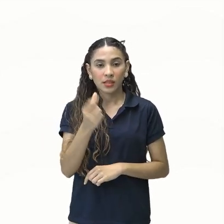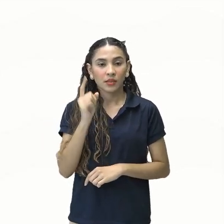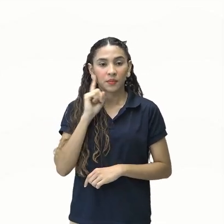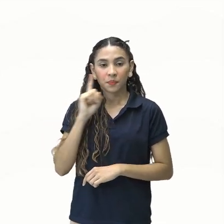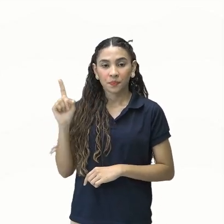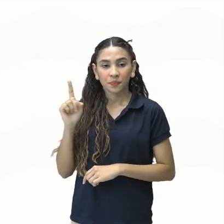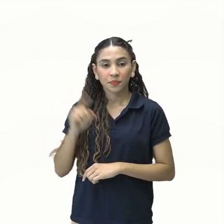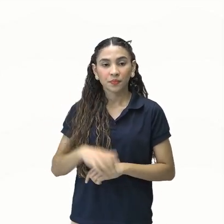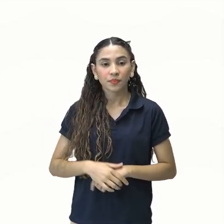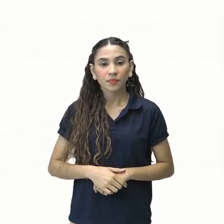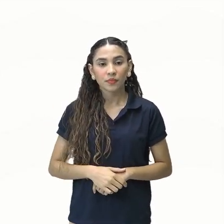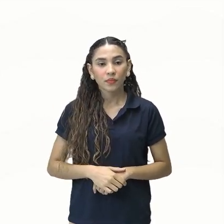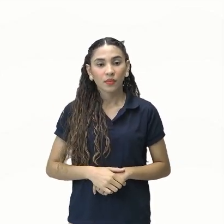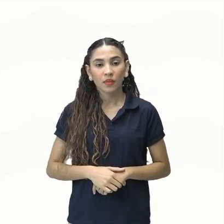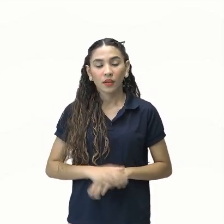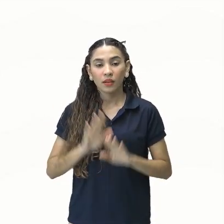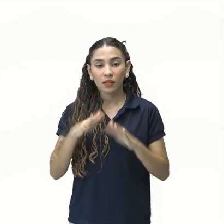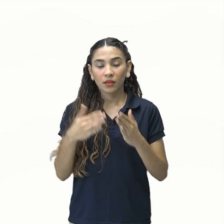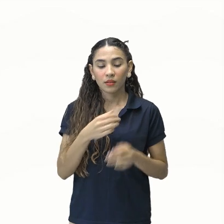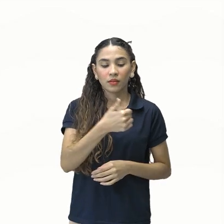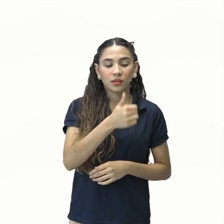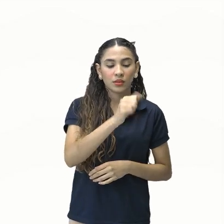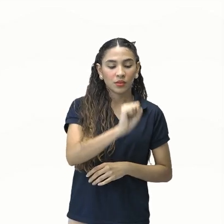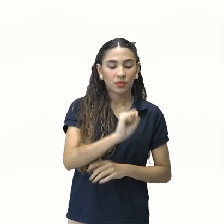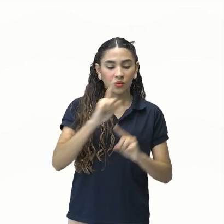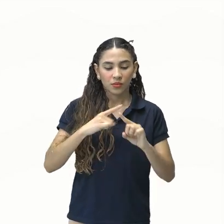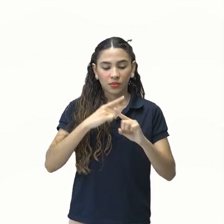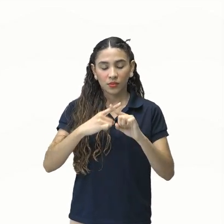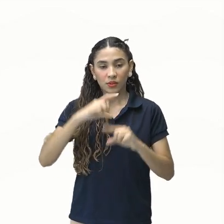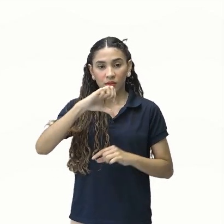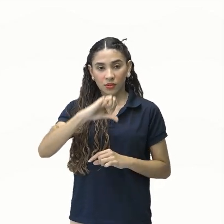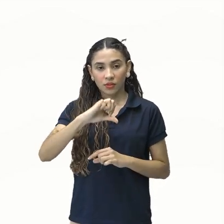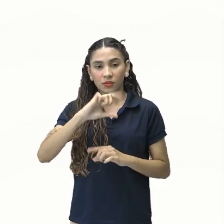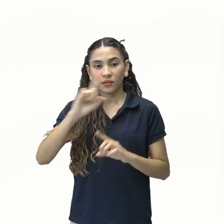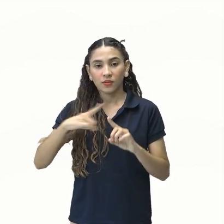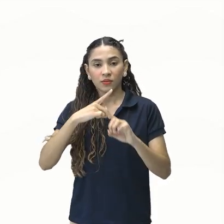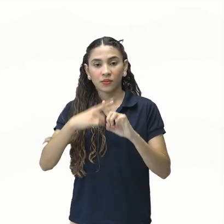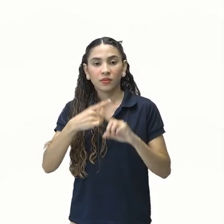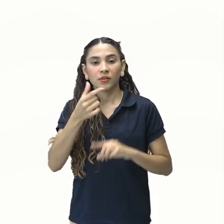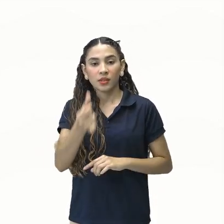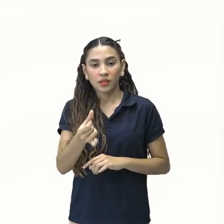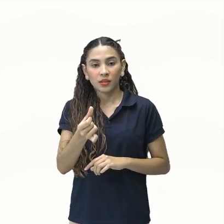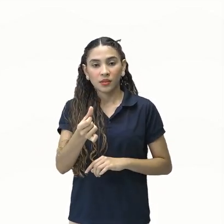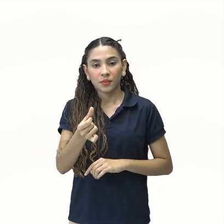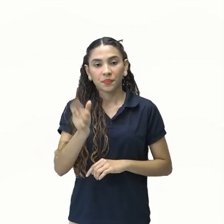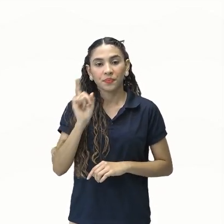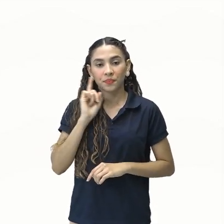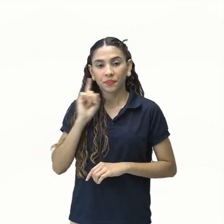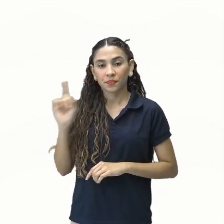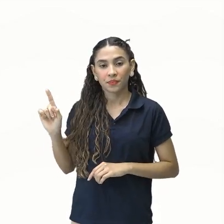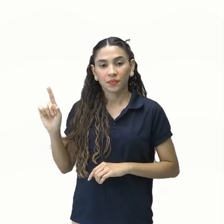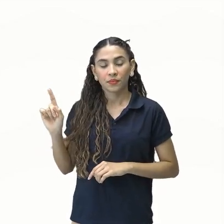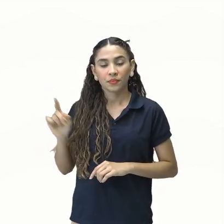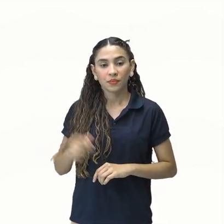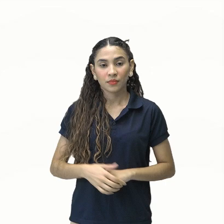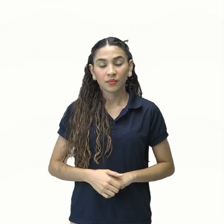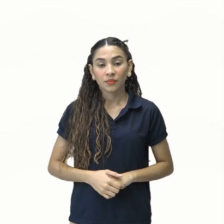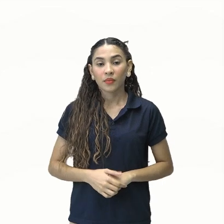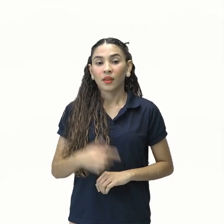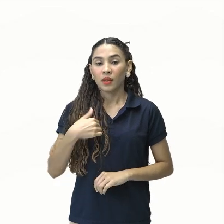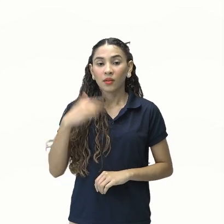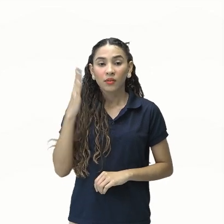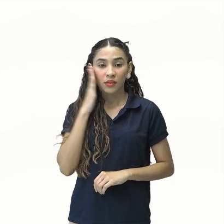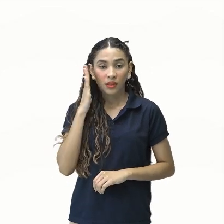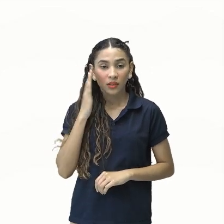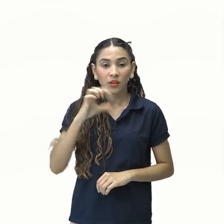6. Então, 18 vezes 9 vezes 6. Eu sei que